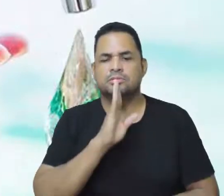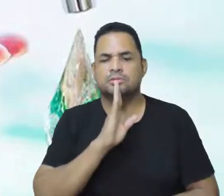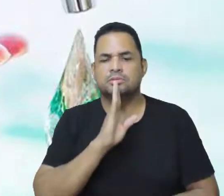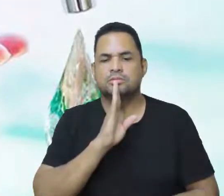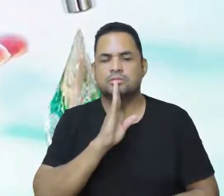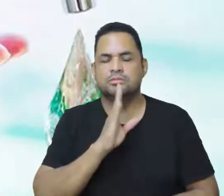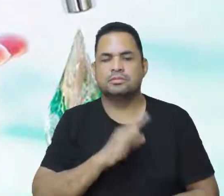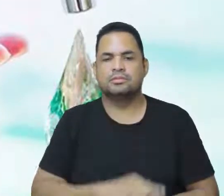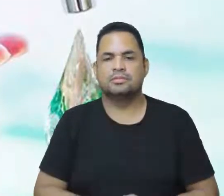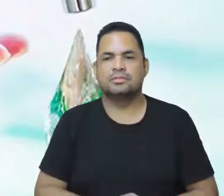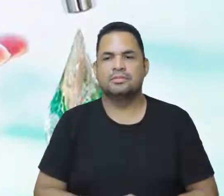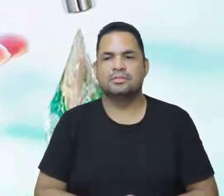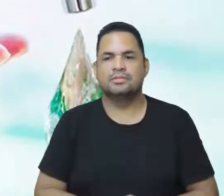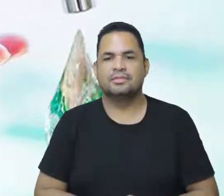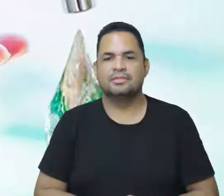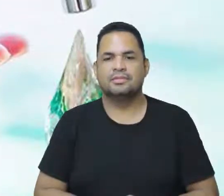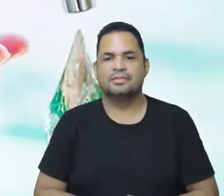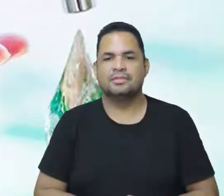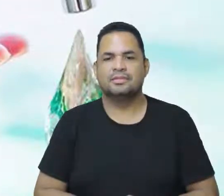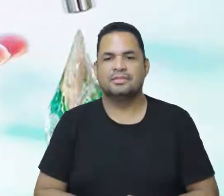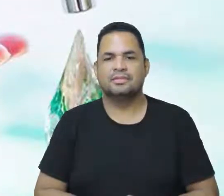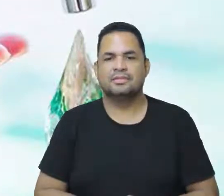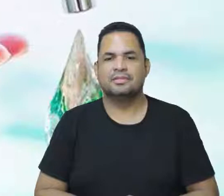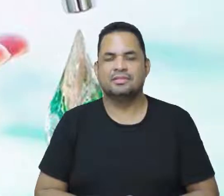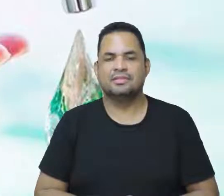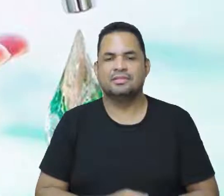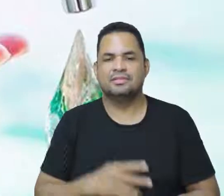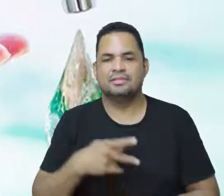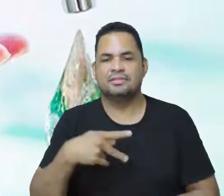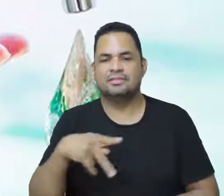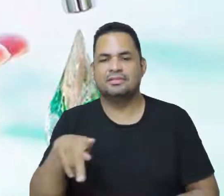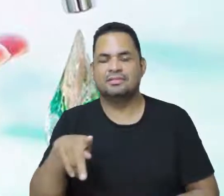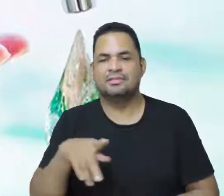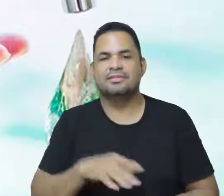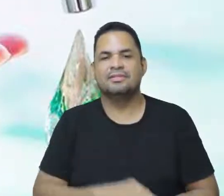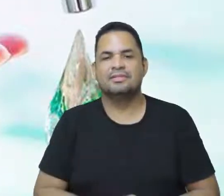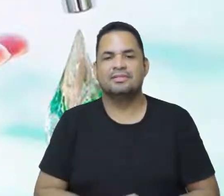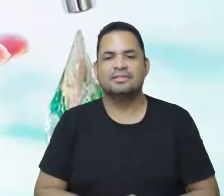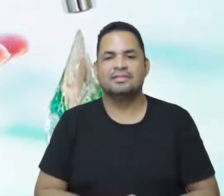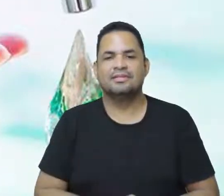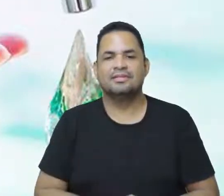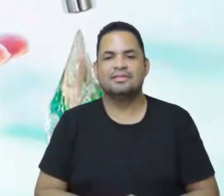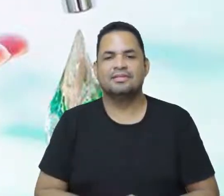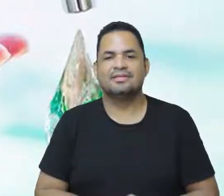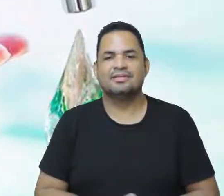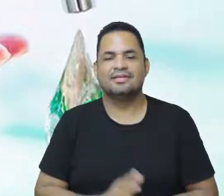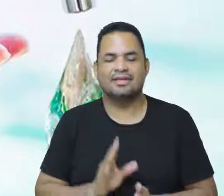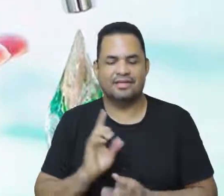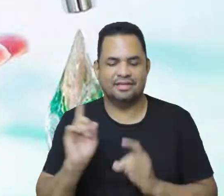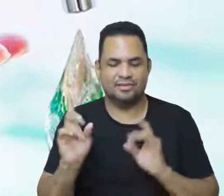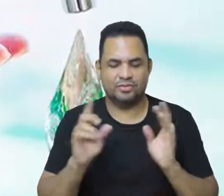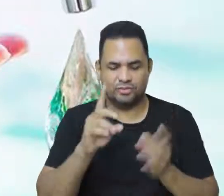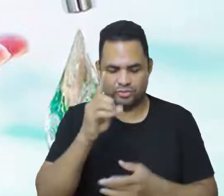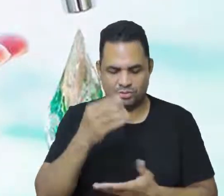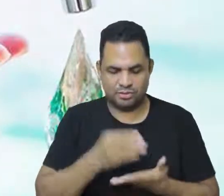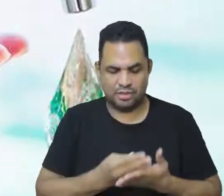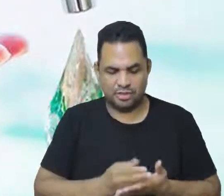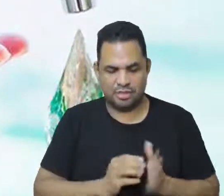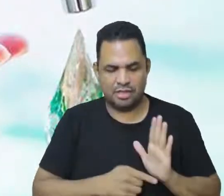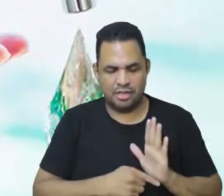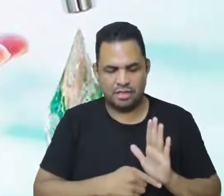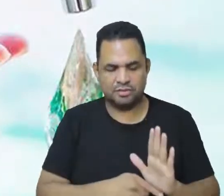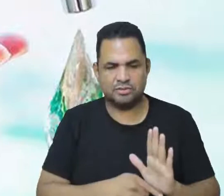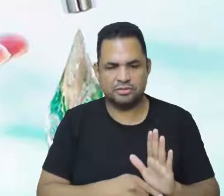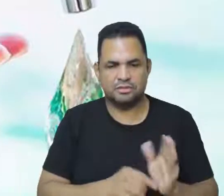conhecimento para que vocês possam a cada dia contribuir com uma